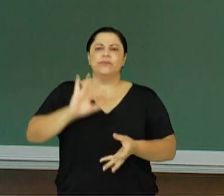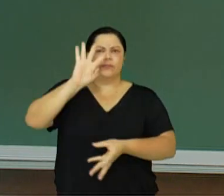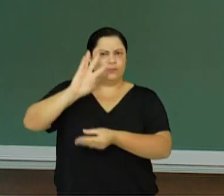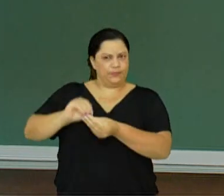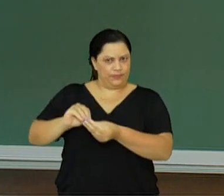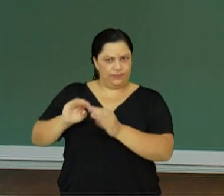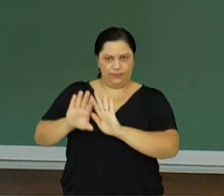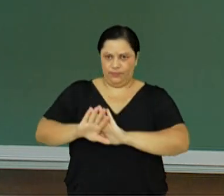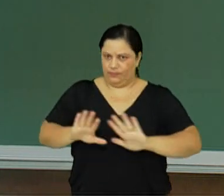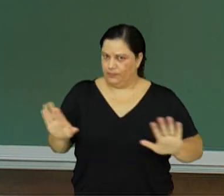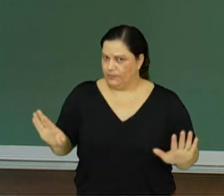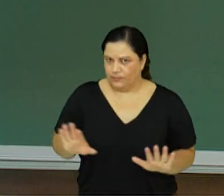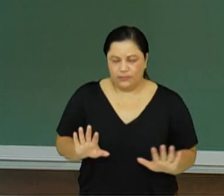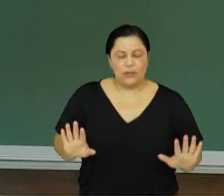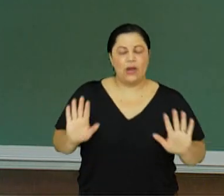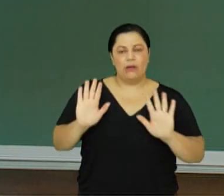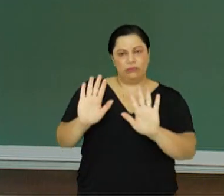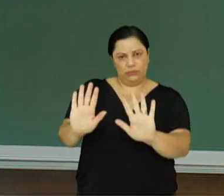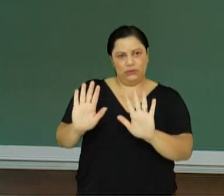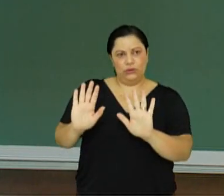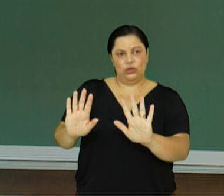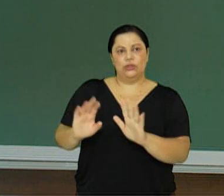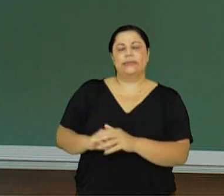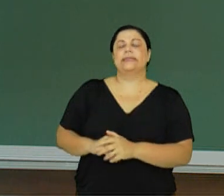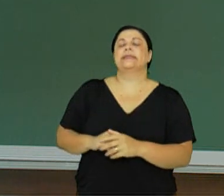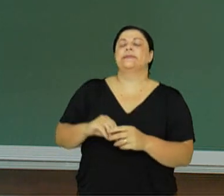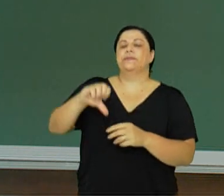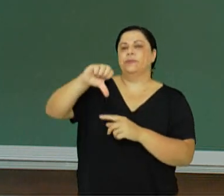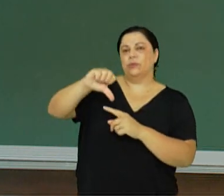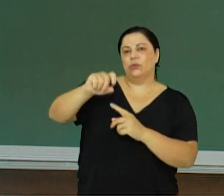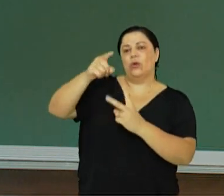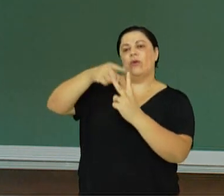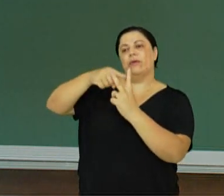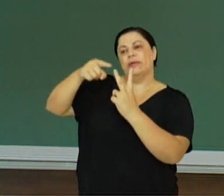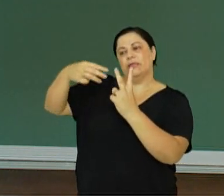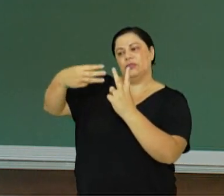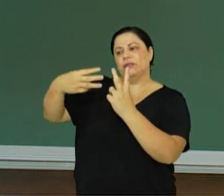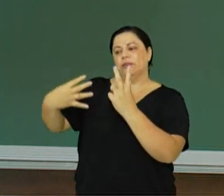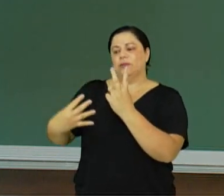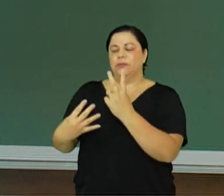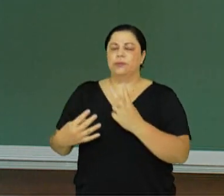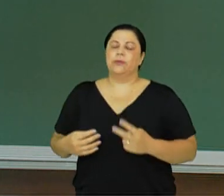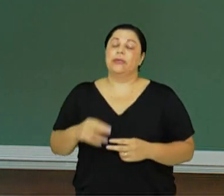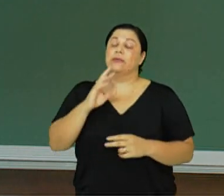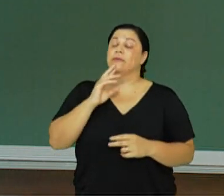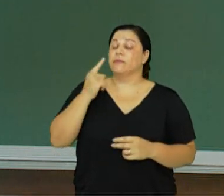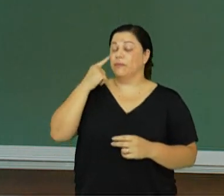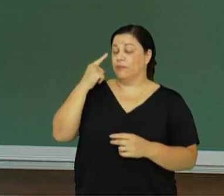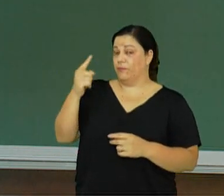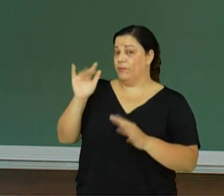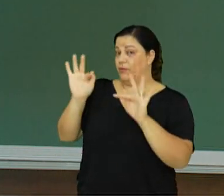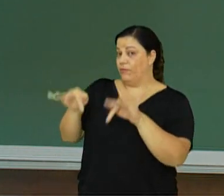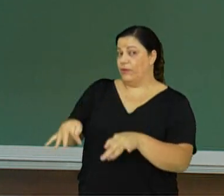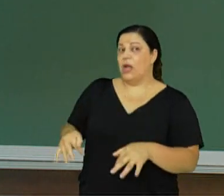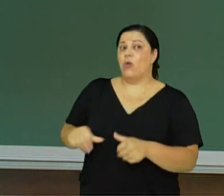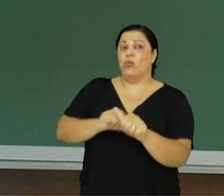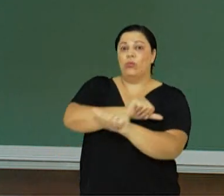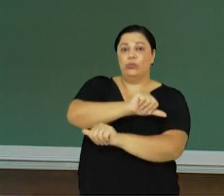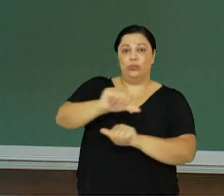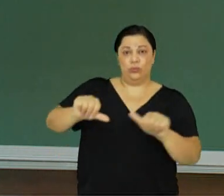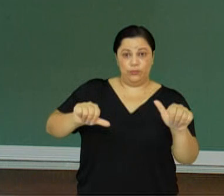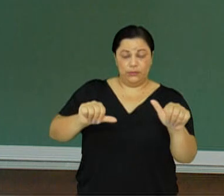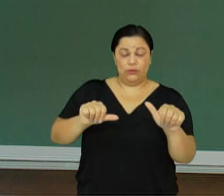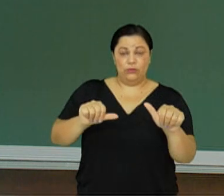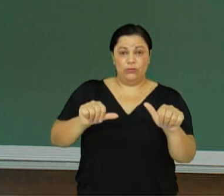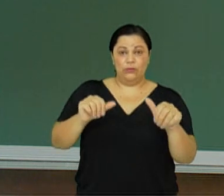simplificar, então podemos deixar dessa mesma maneira ali e vamos ver lá no final se o cálculo dá para simplificar. Substituindo na